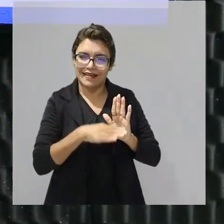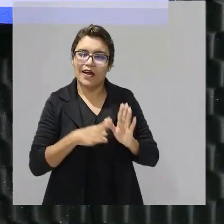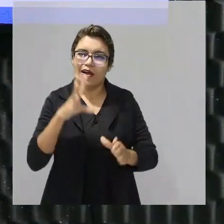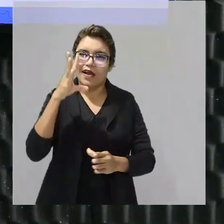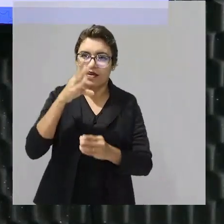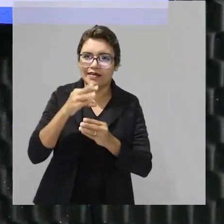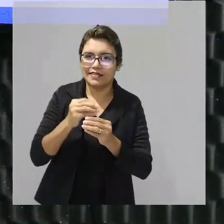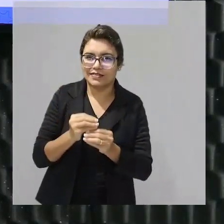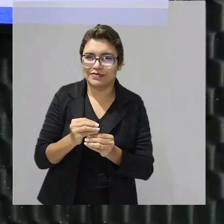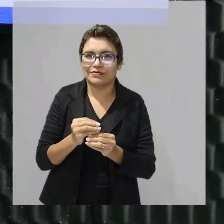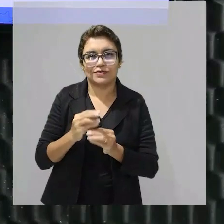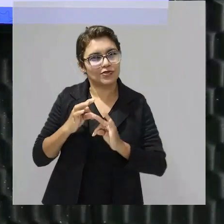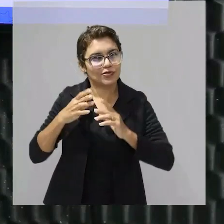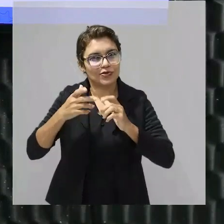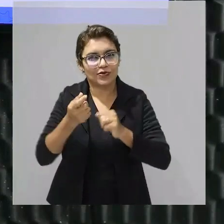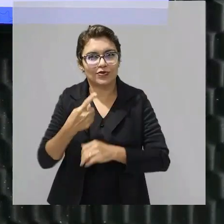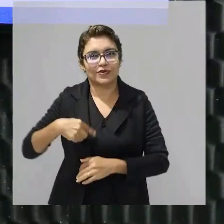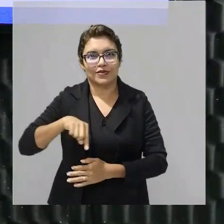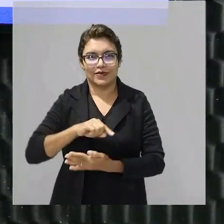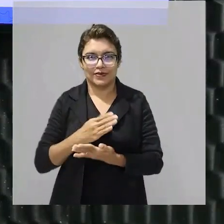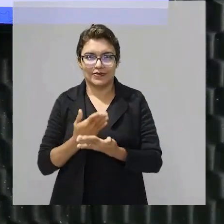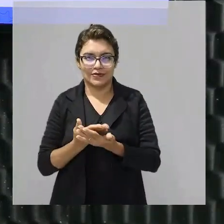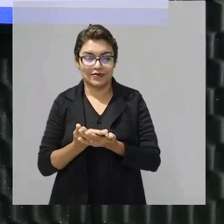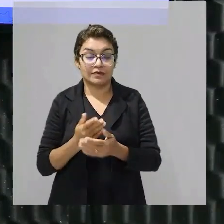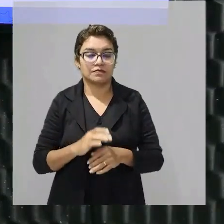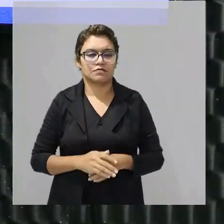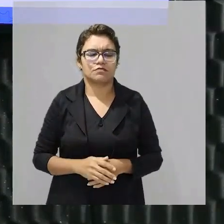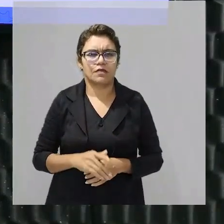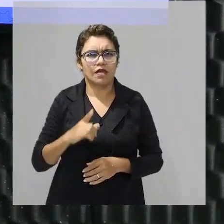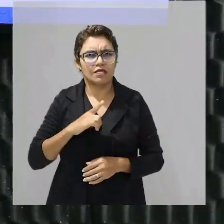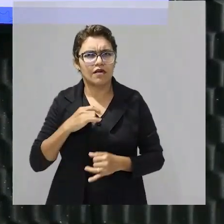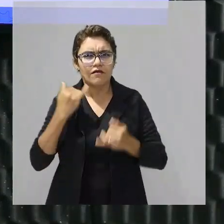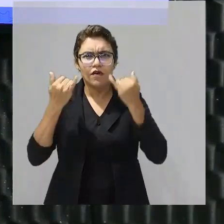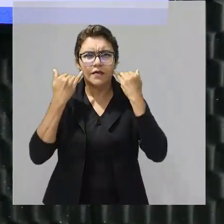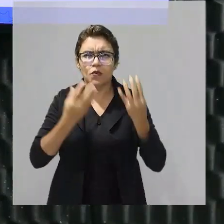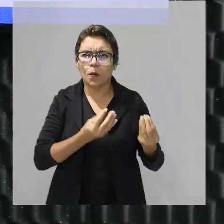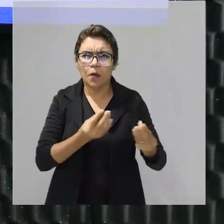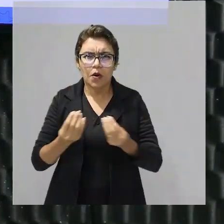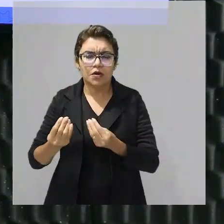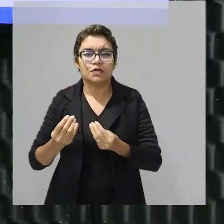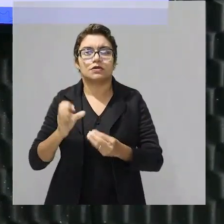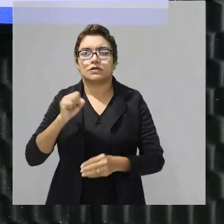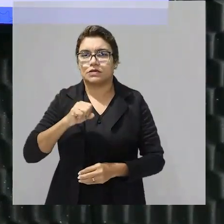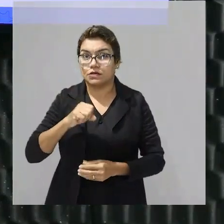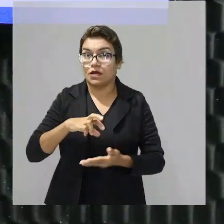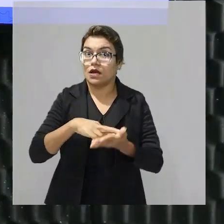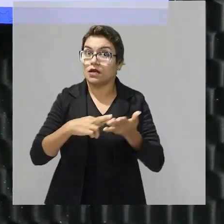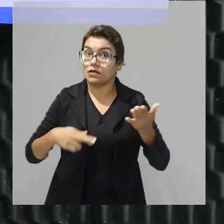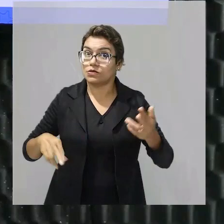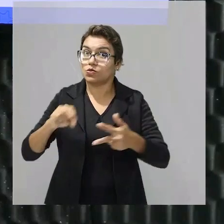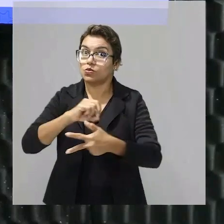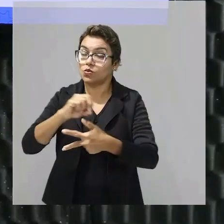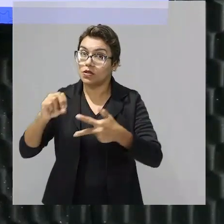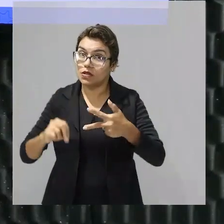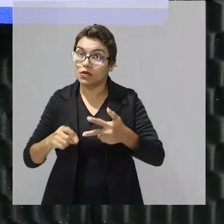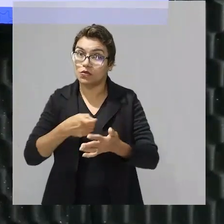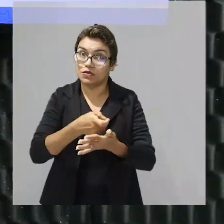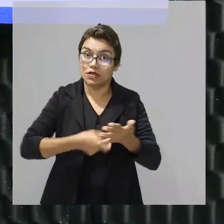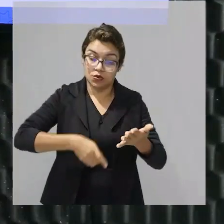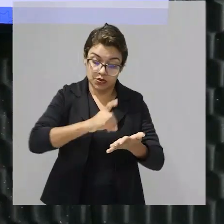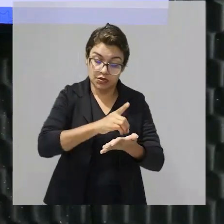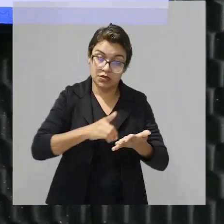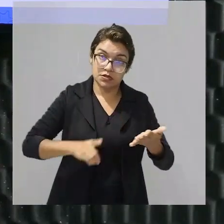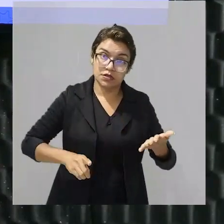fim, ele ainda detalha um pouquinho, né? Diz assim, em diversas mídias de massa que mostram a importância dos jovens